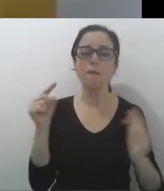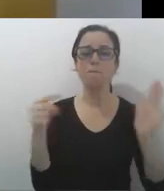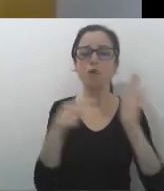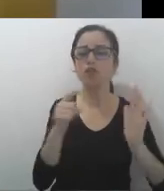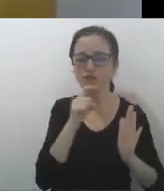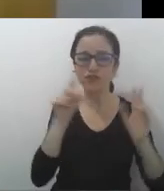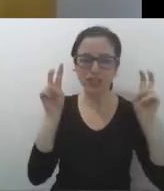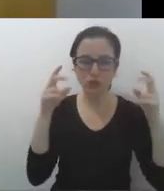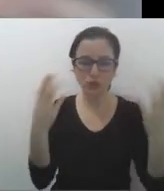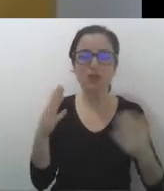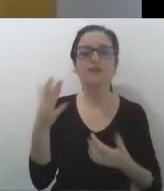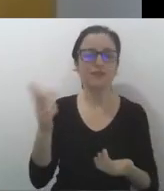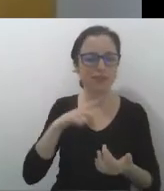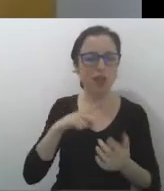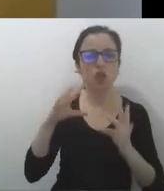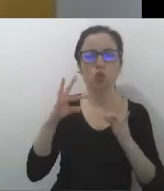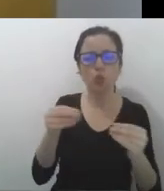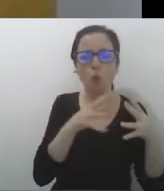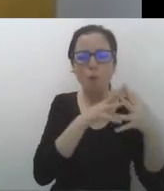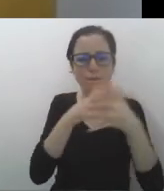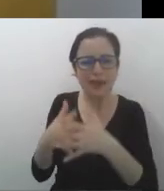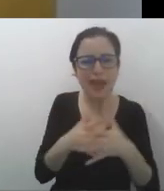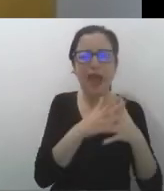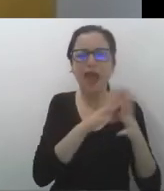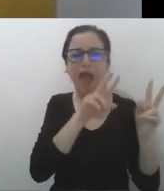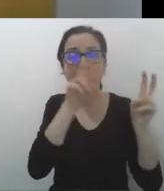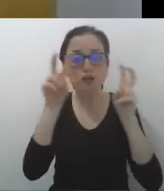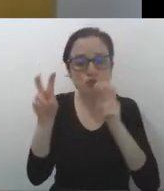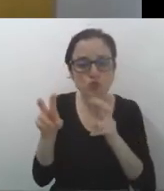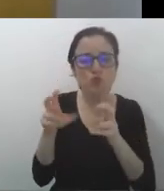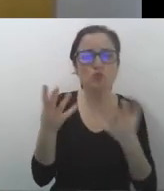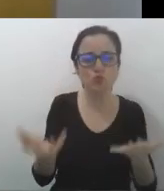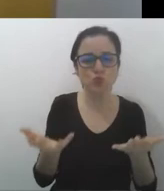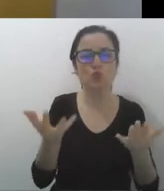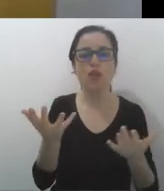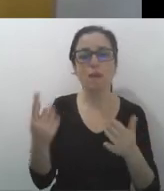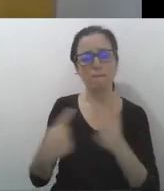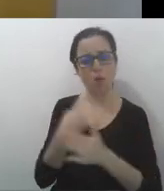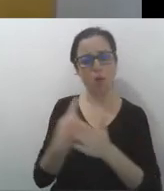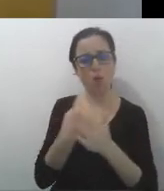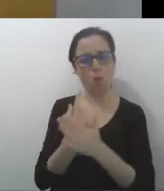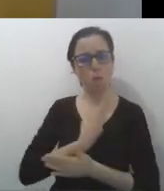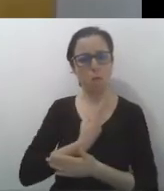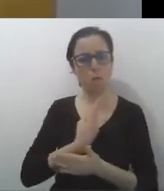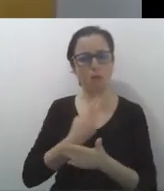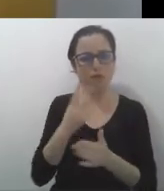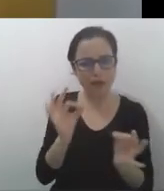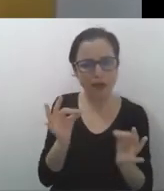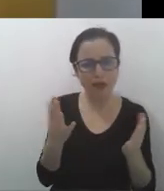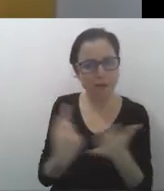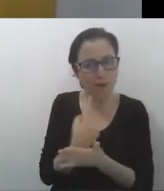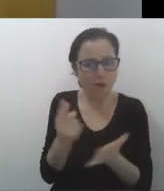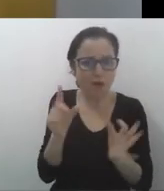né? Então, você tem todo um complexo aí de questões, e eu me pergunto mesmo, mas é